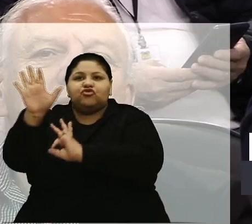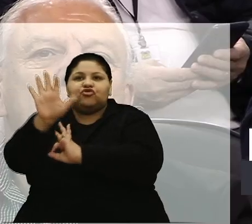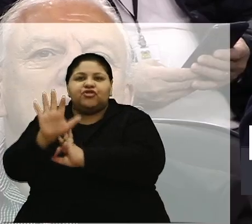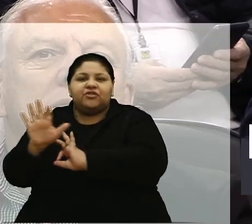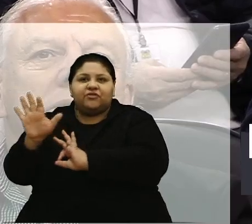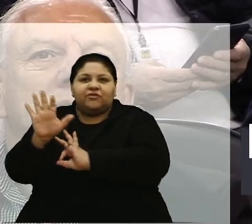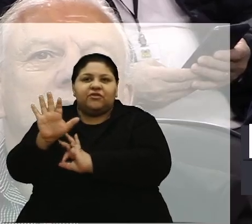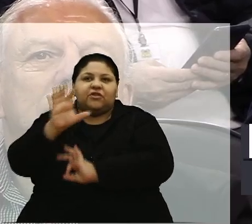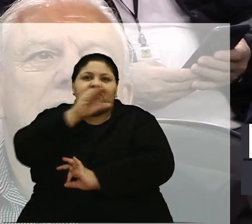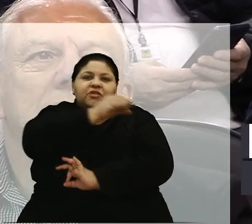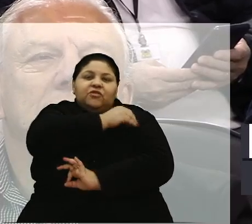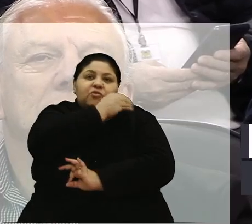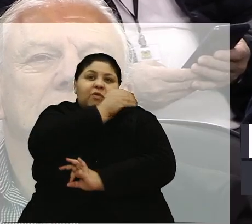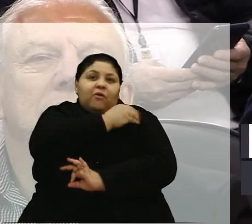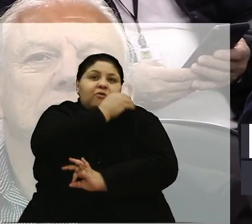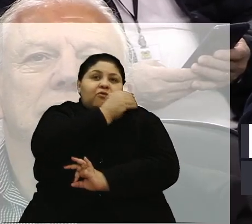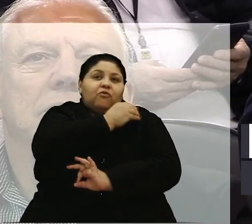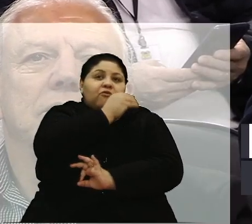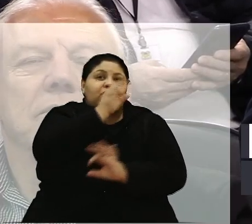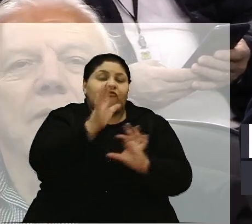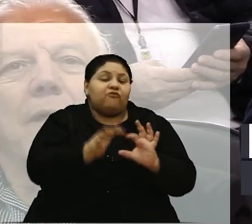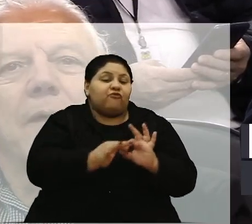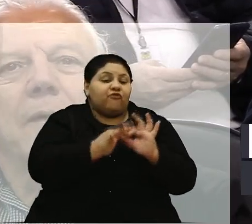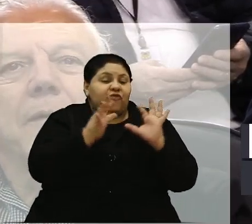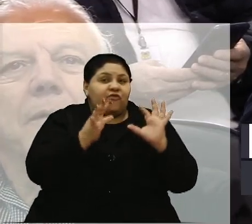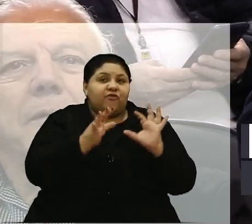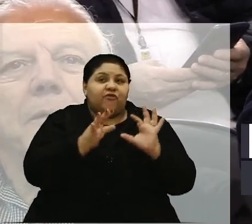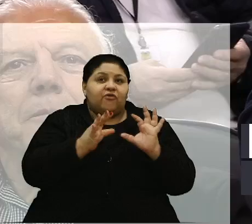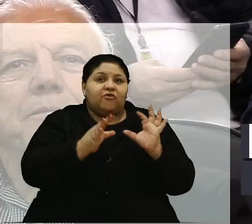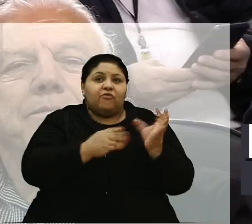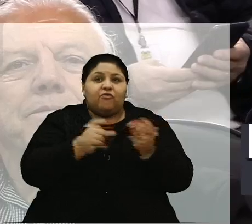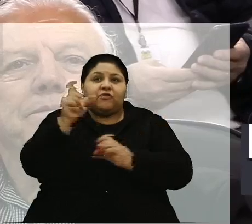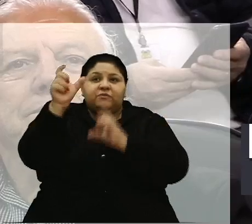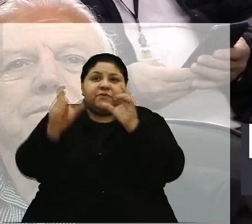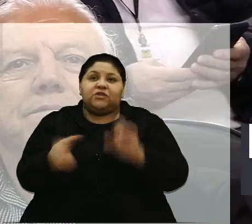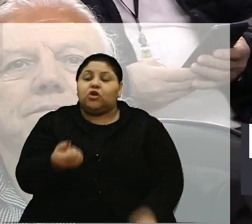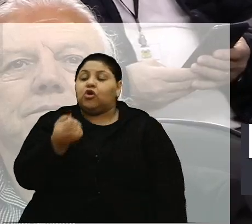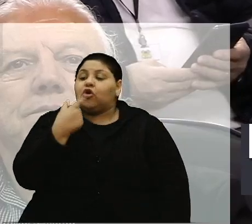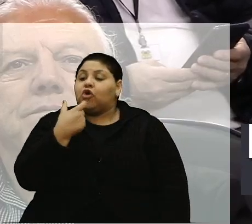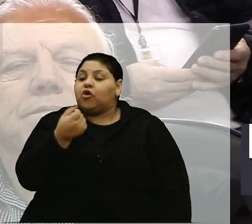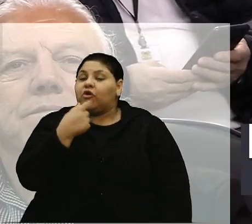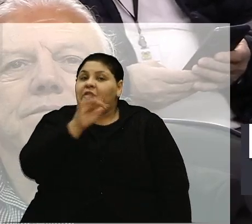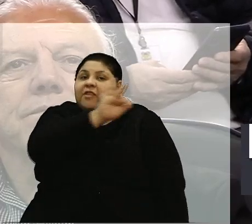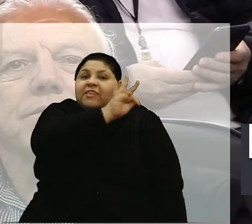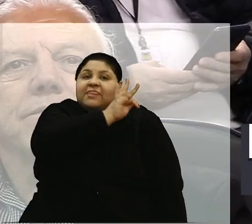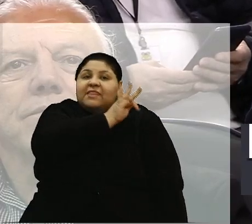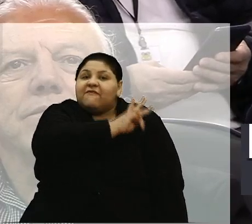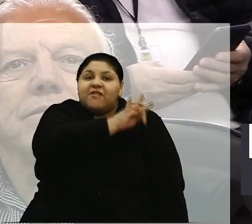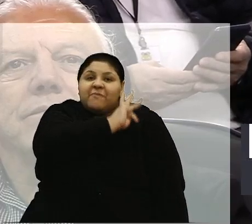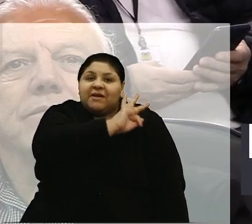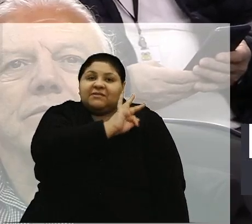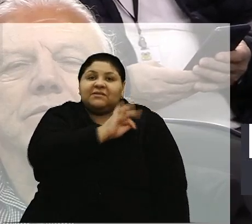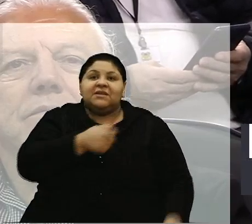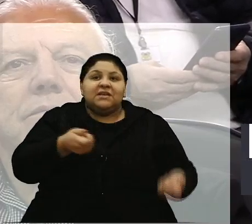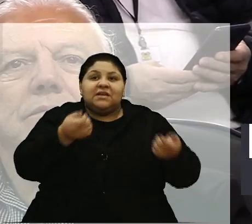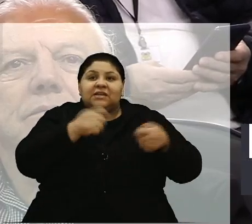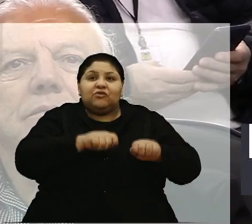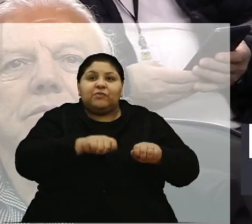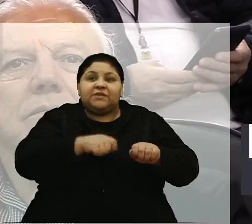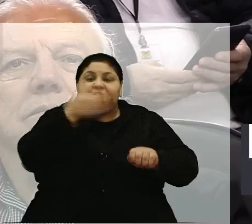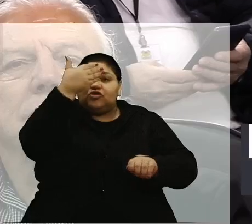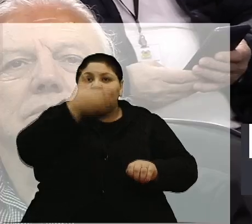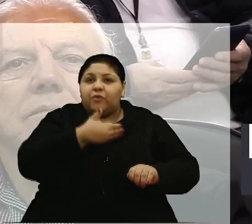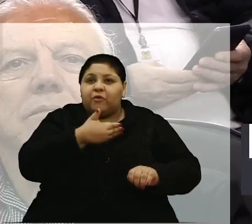O álcool foi legalizado. Muitas pessoas tomam comprimidos que em qualquer farmácia são adquiridos sem receitas. Para dormir, para acordar, para